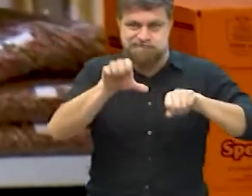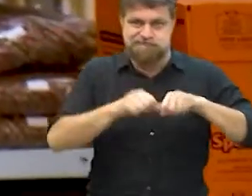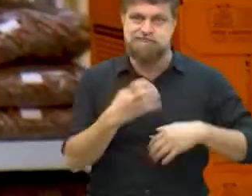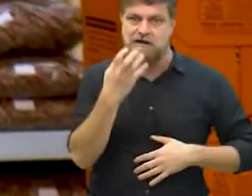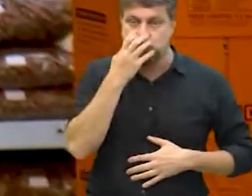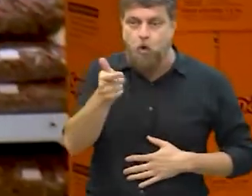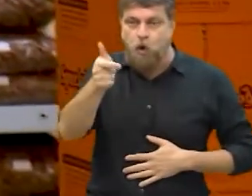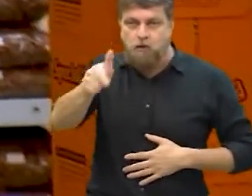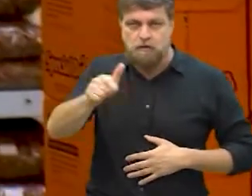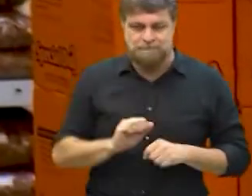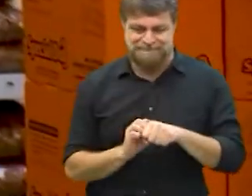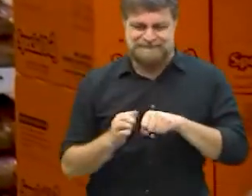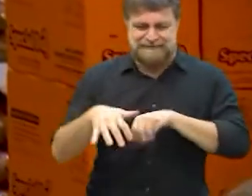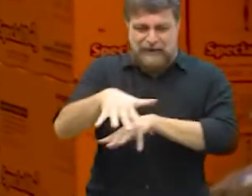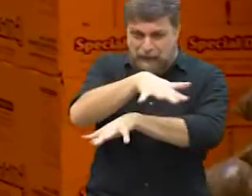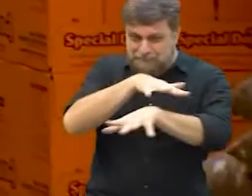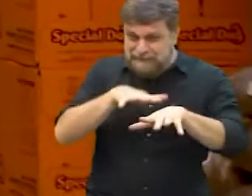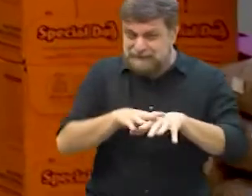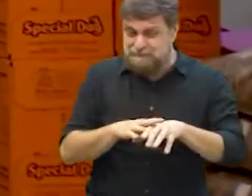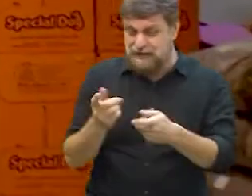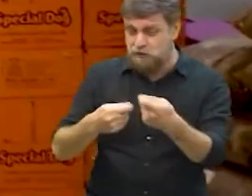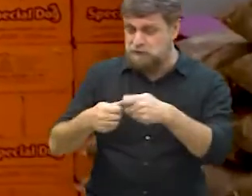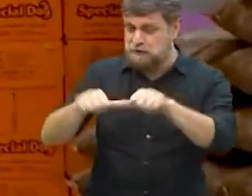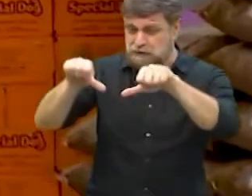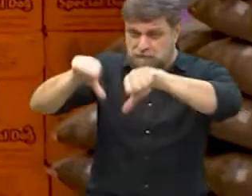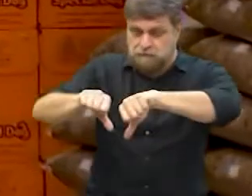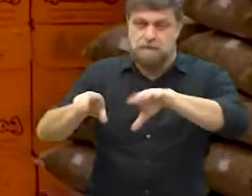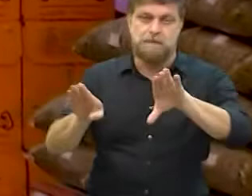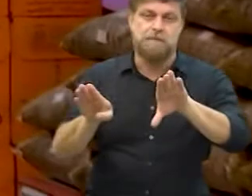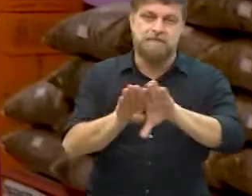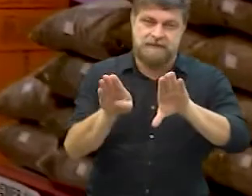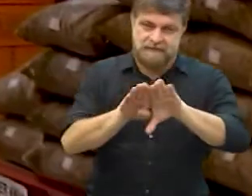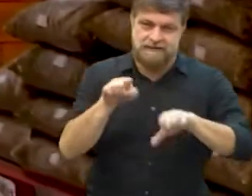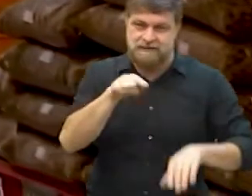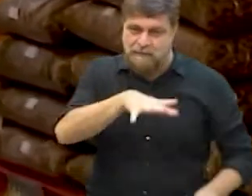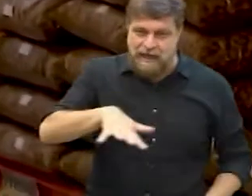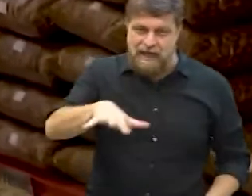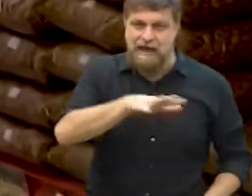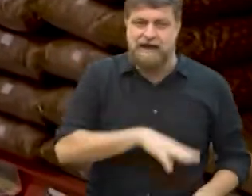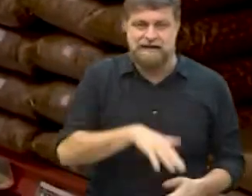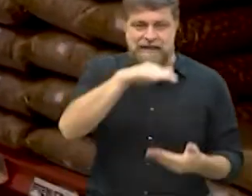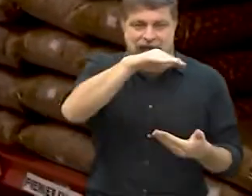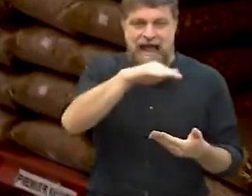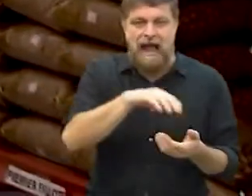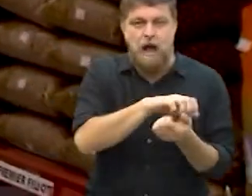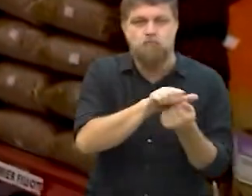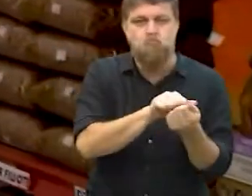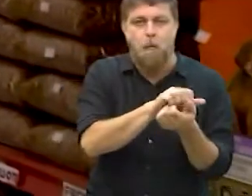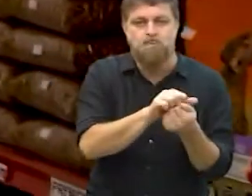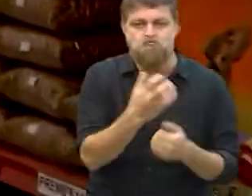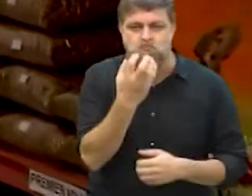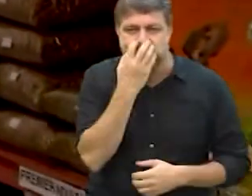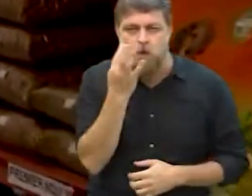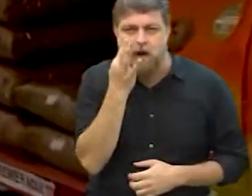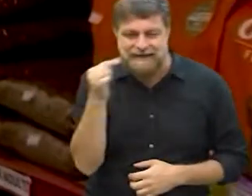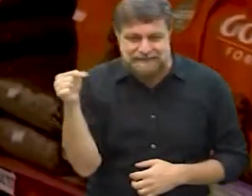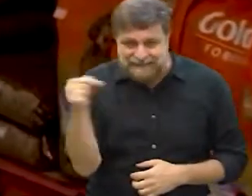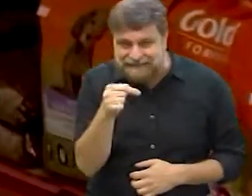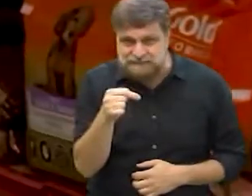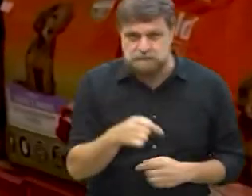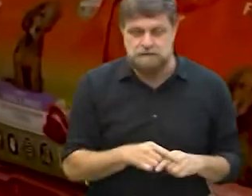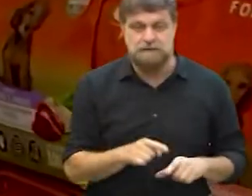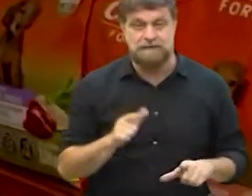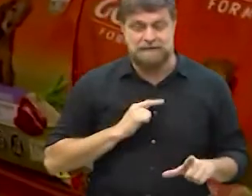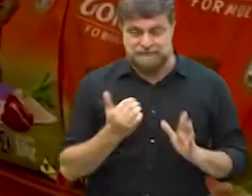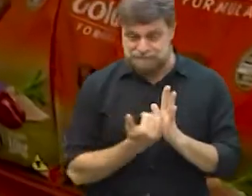A pandemia prejudicou praticamente todos os setores da economia, o que inclui, claro, o mercado pet. Só para se ter uma